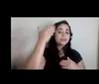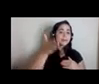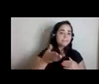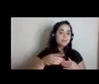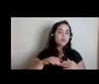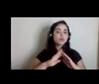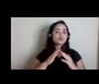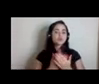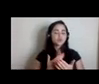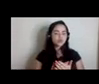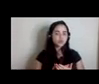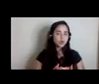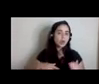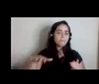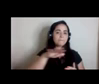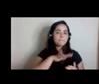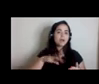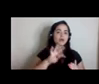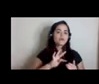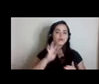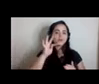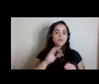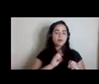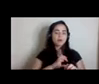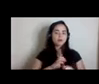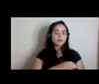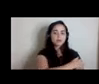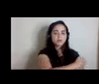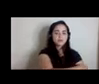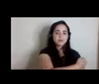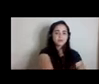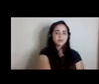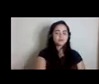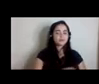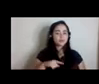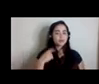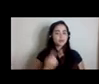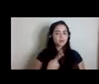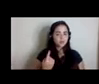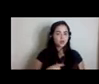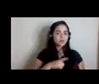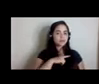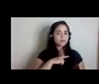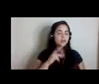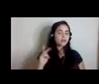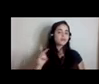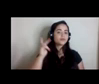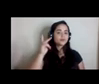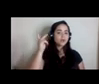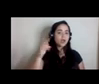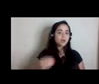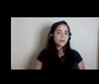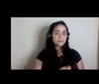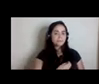espaço formal da educação? Será que nós temos esses valores democráticos presentes